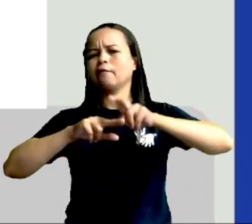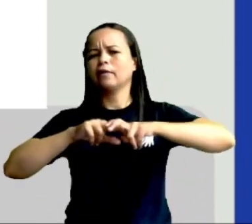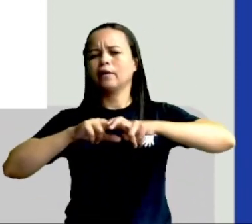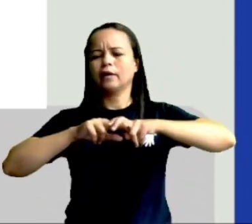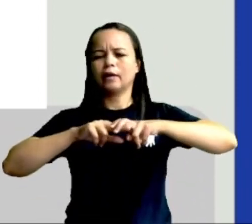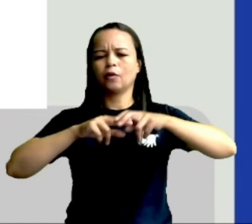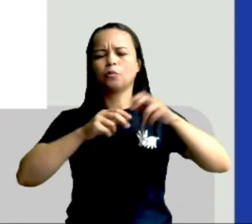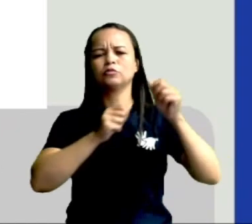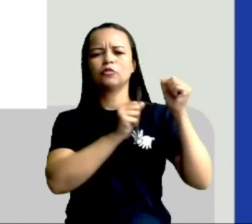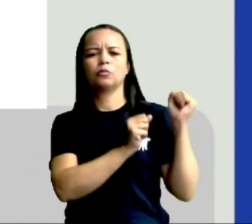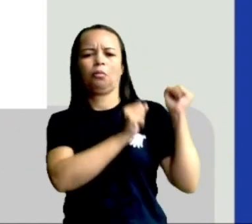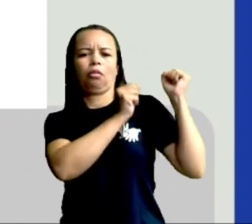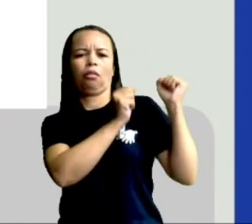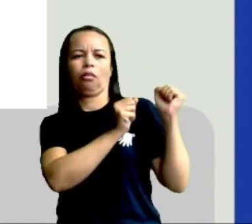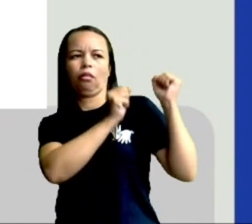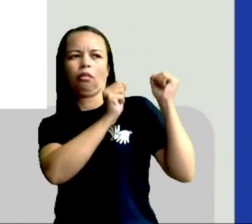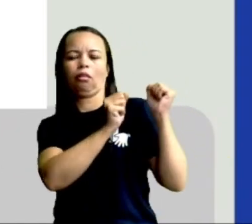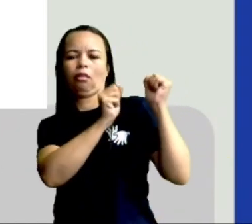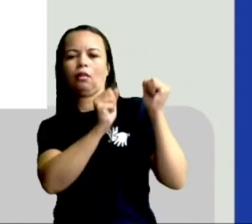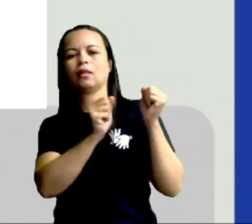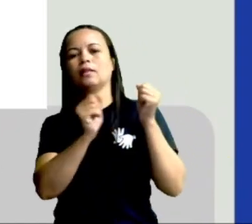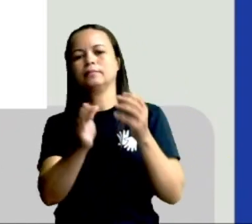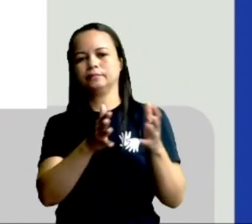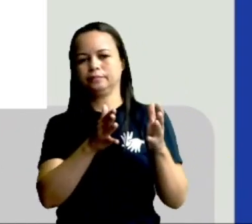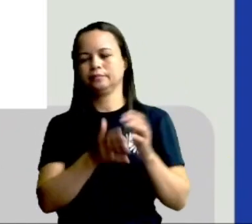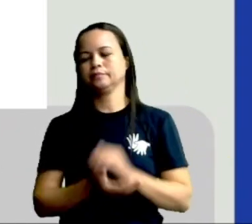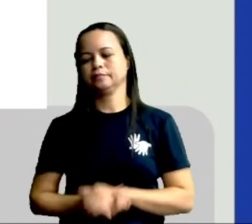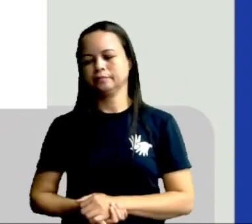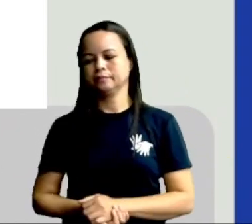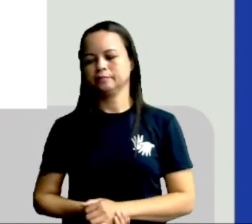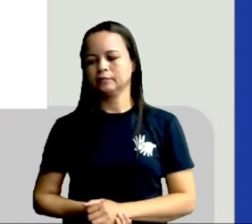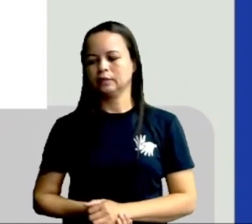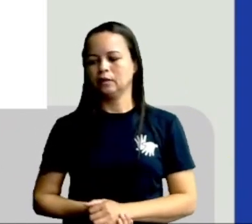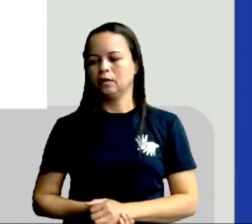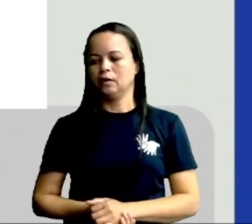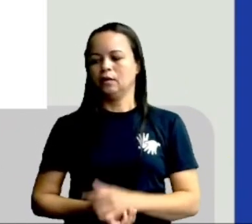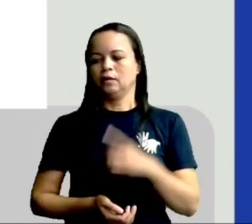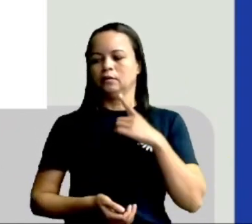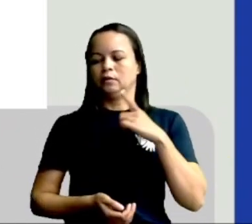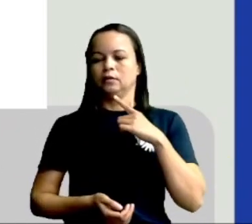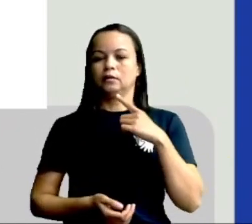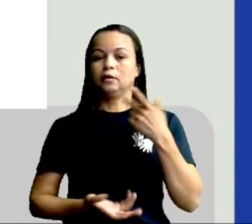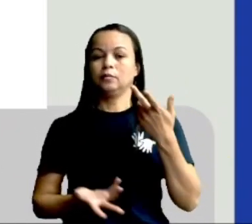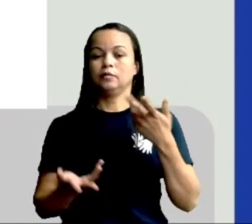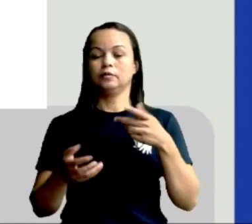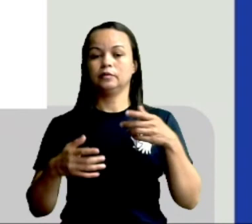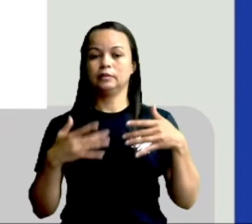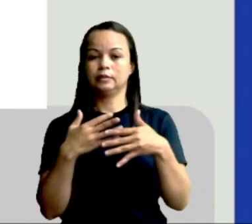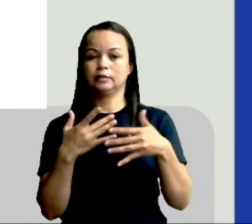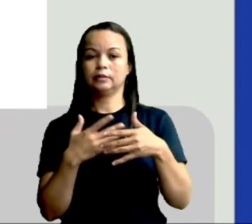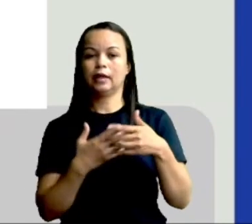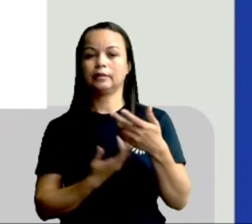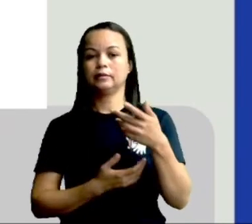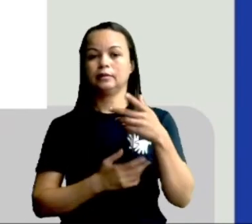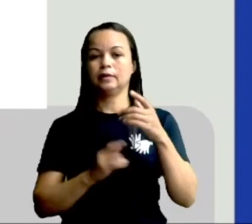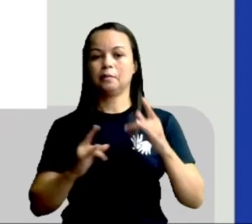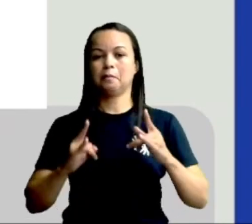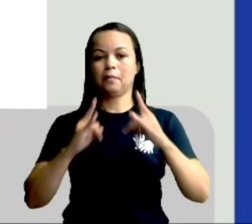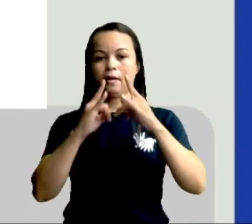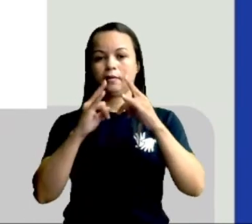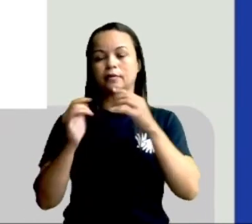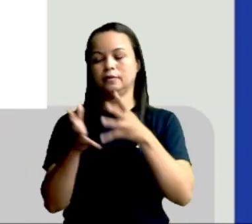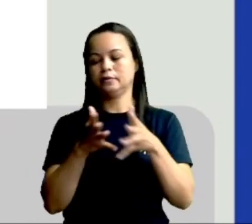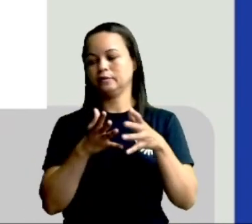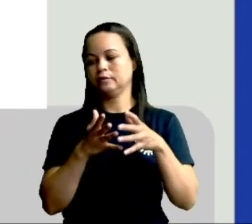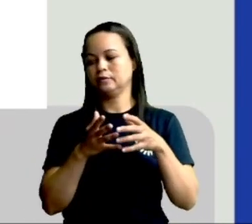aquelas procissão, aqueles andores, entendeu? Temos aí Paris, ó, Blaise Pascal inaugura